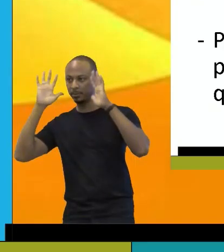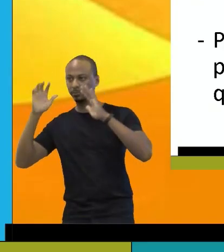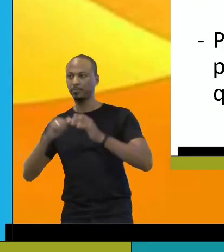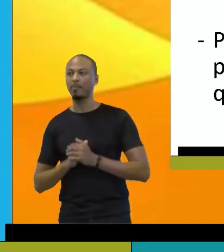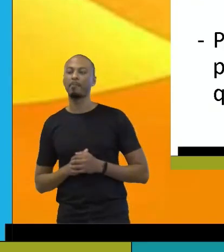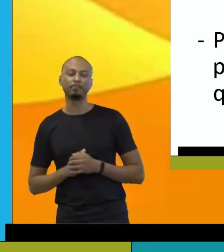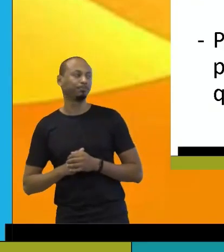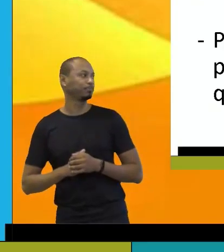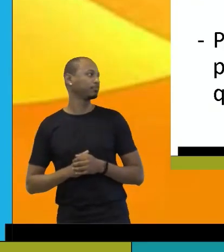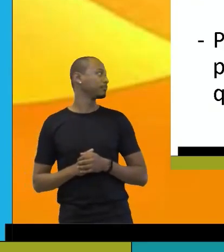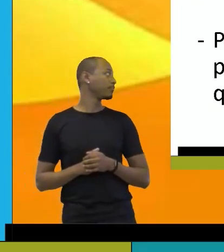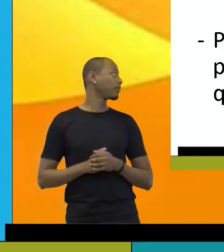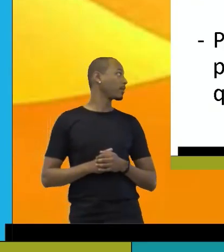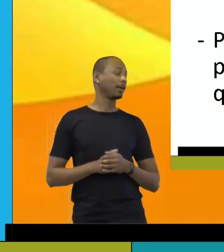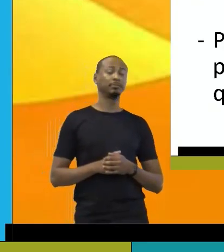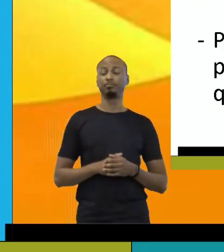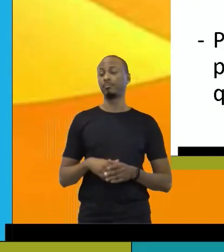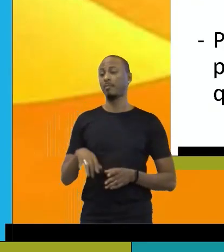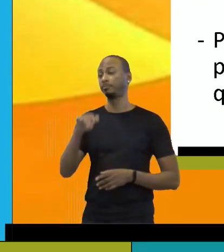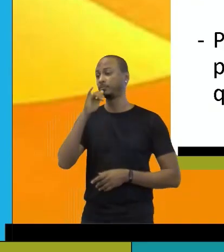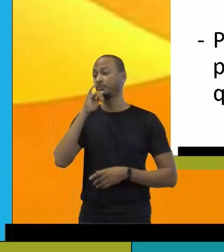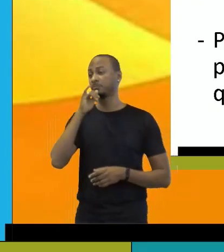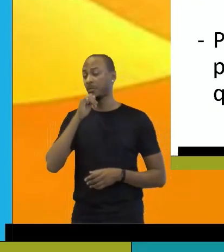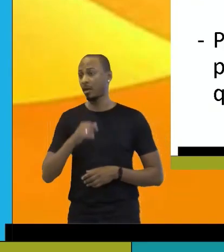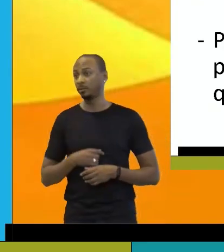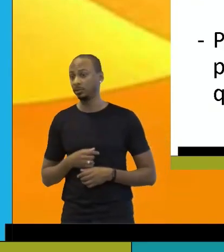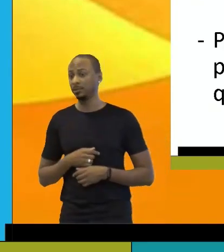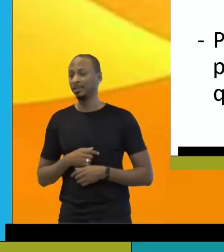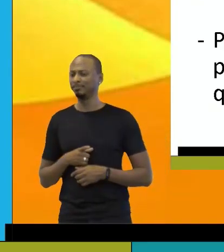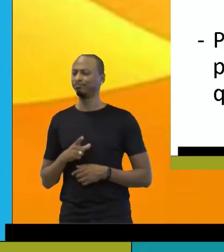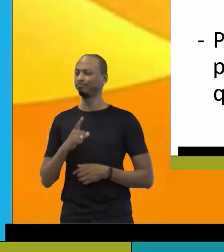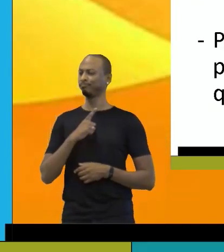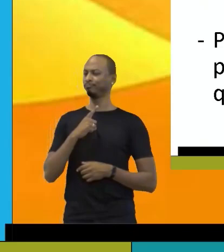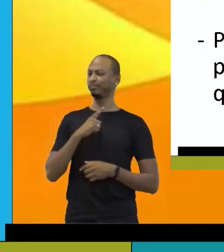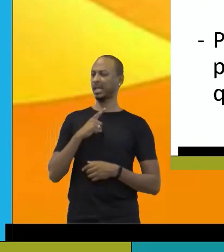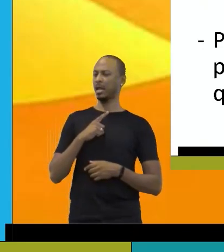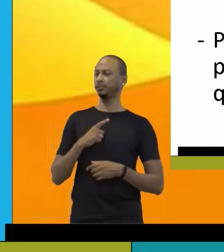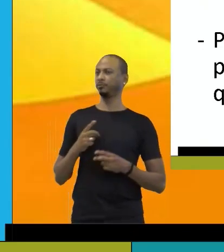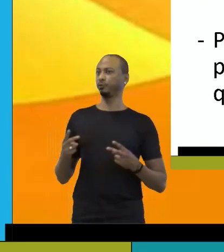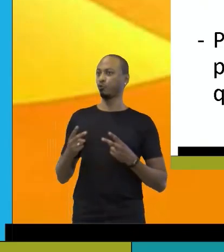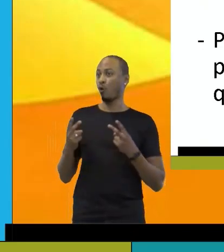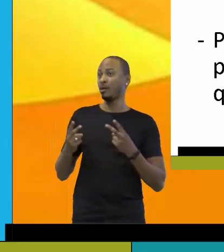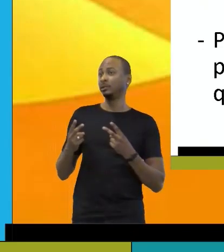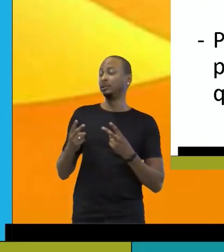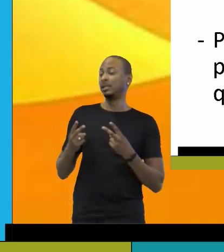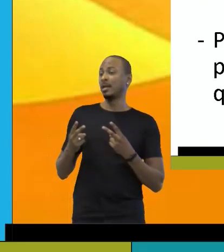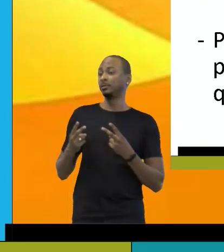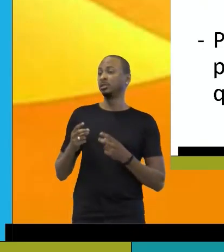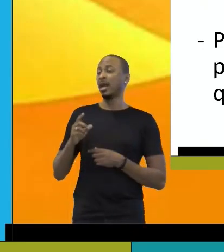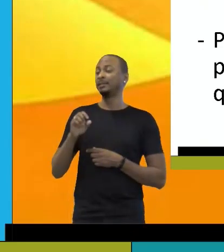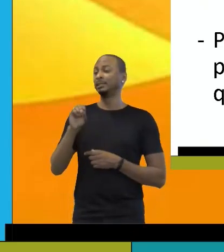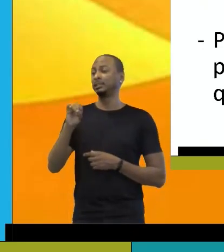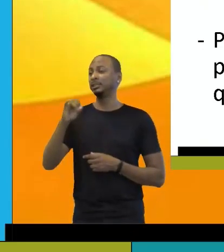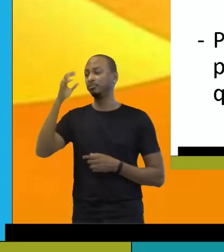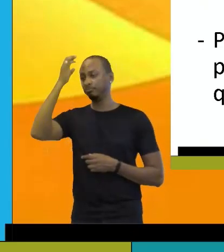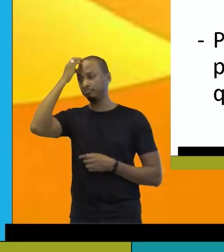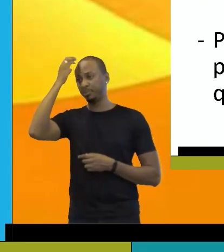adiantaria ser virtuoso se o príncipe não soubesse ser